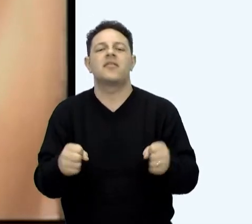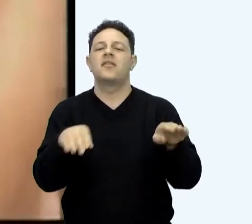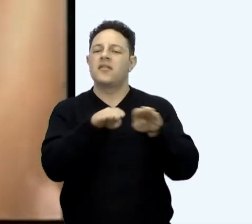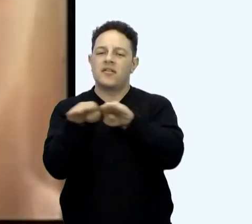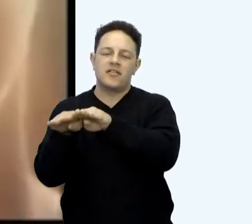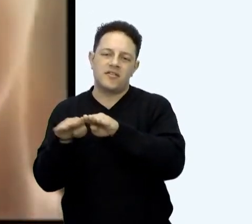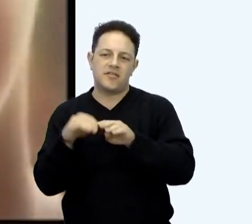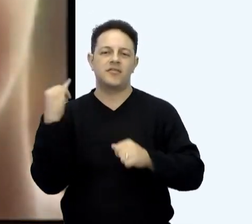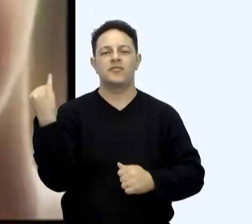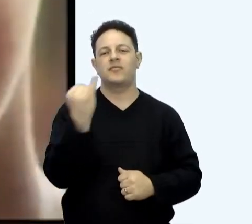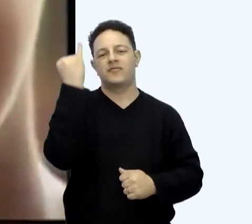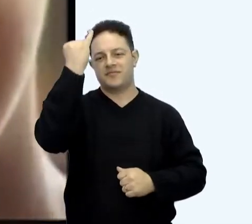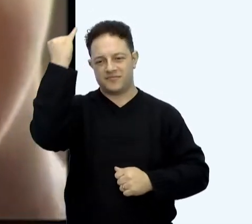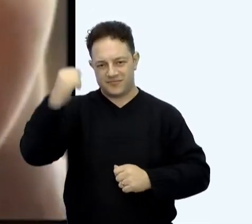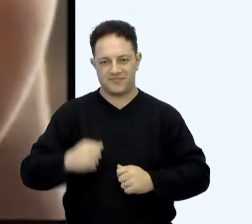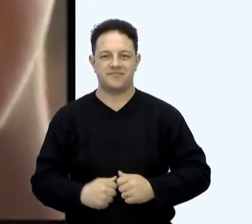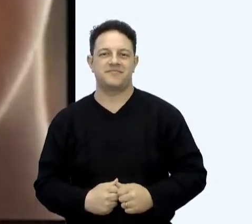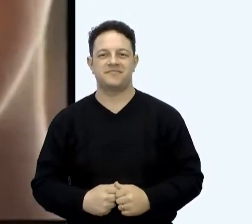os brasileiros.